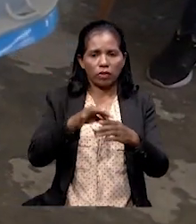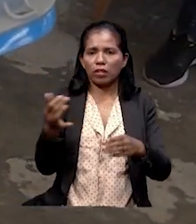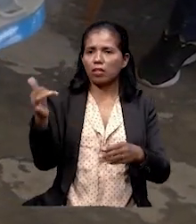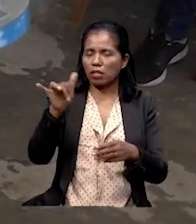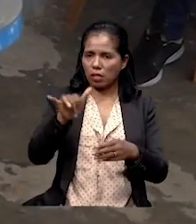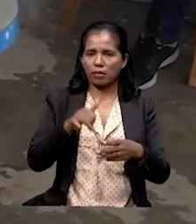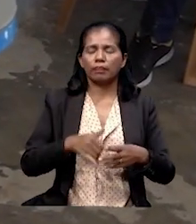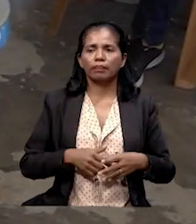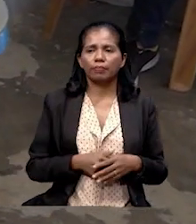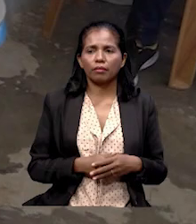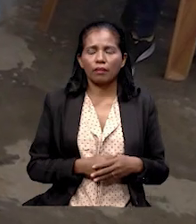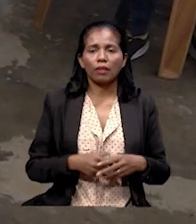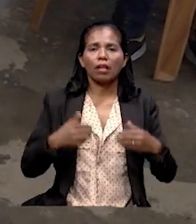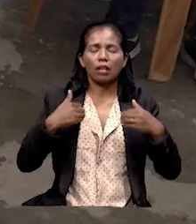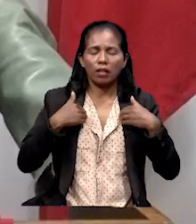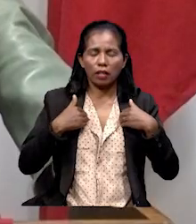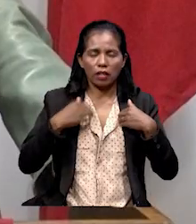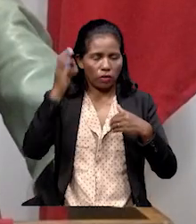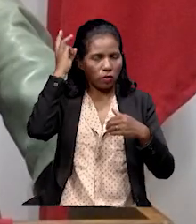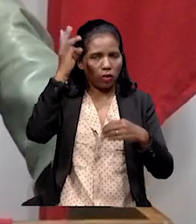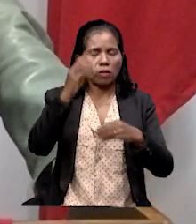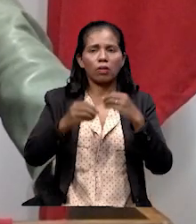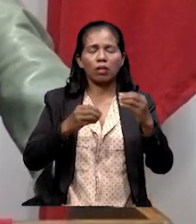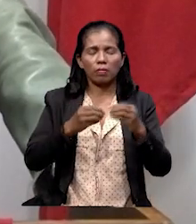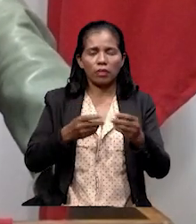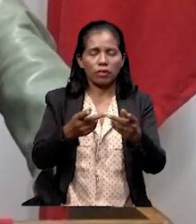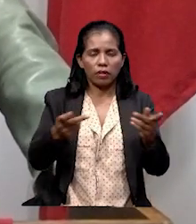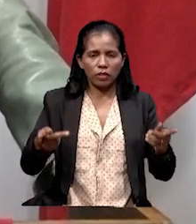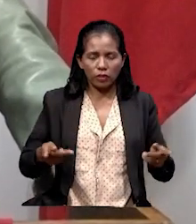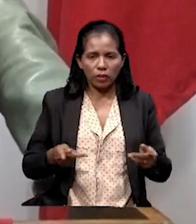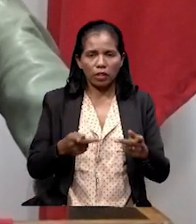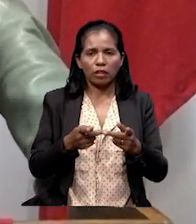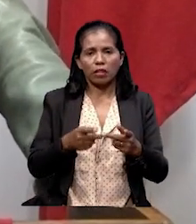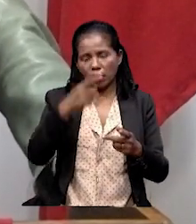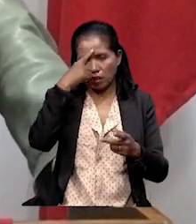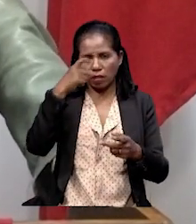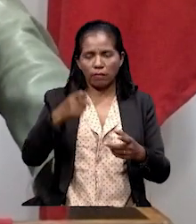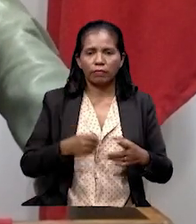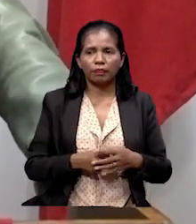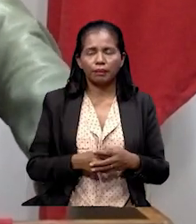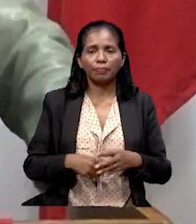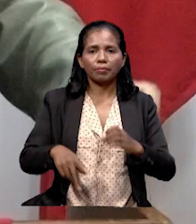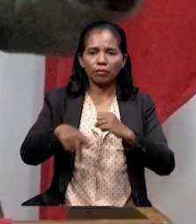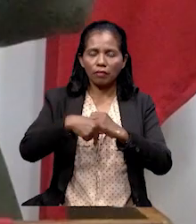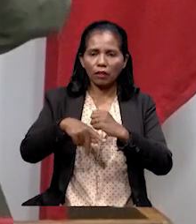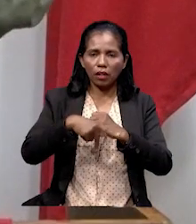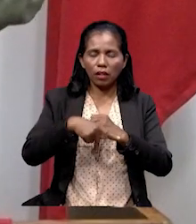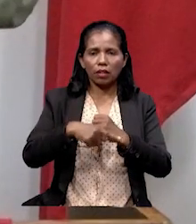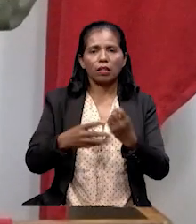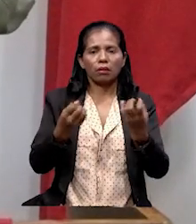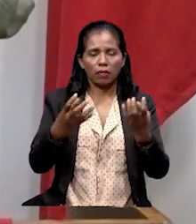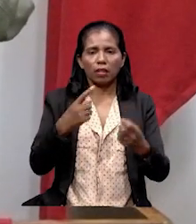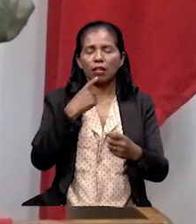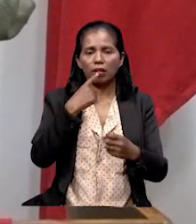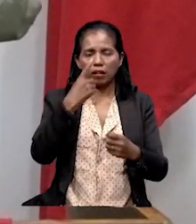Dizia preocupação balon quando a centro paralelo, né, tamba partido balon a queixas